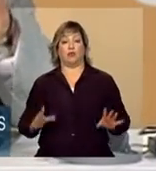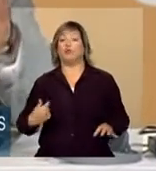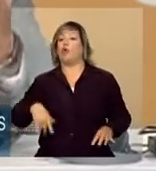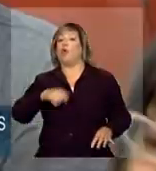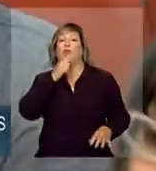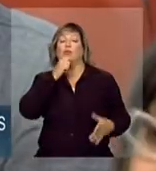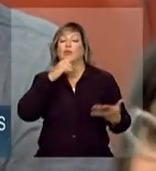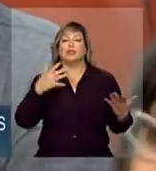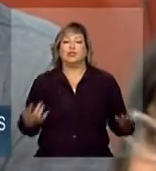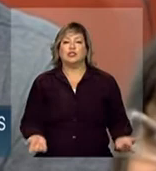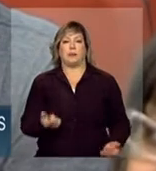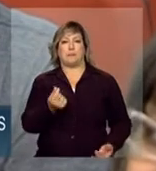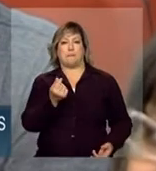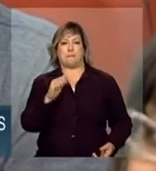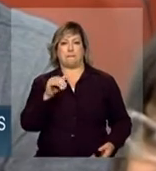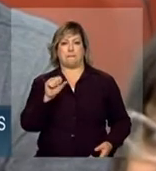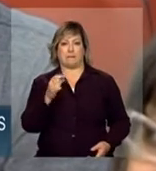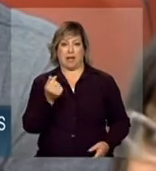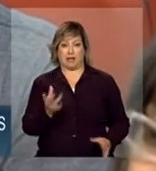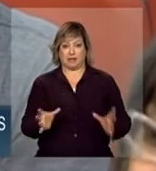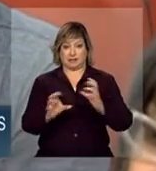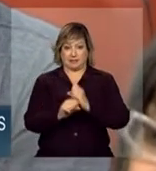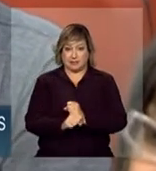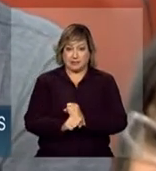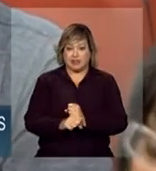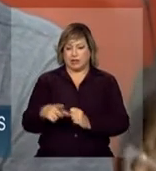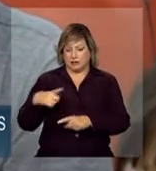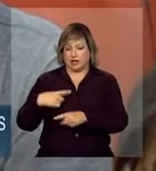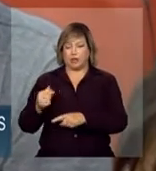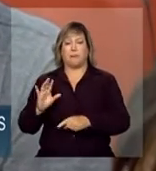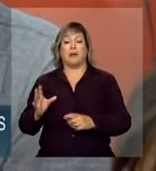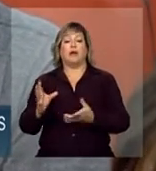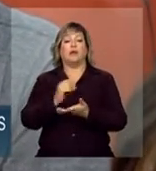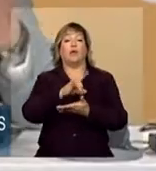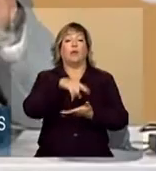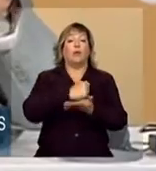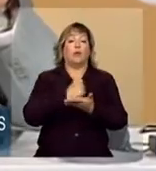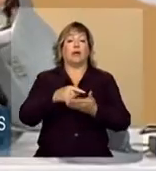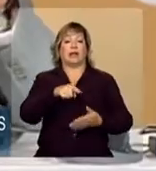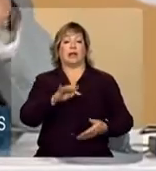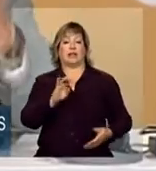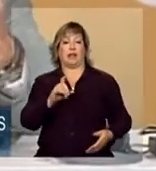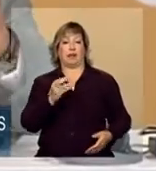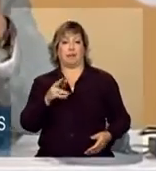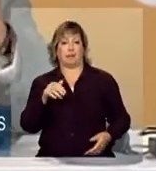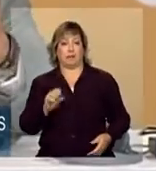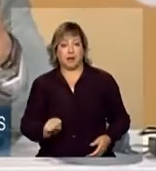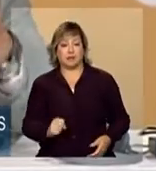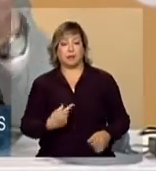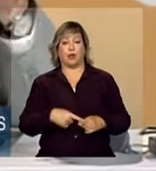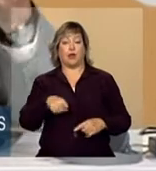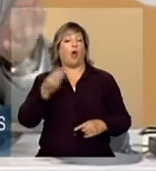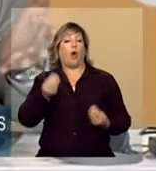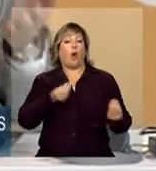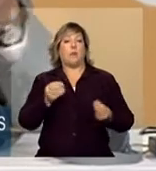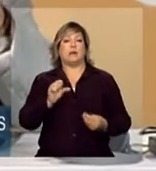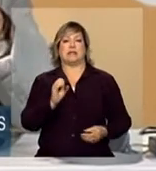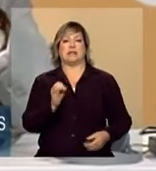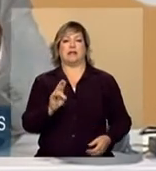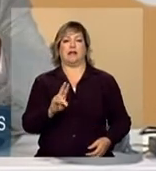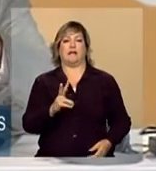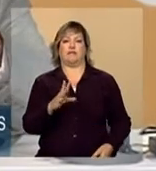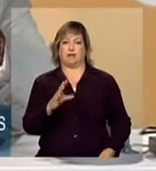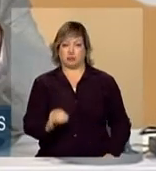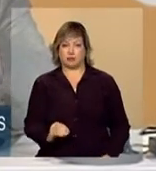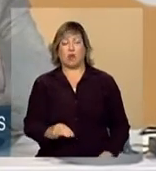base orçamentária, ainda que houvesse dinheiro, para contratar a Telebrás, porque isso era conceituado como serviço. Então, fizemos